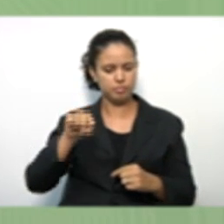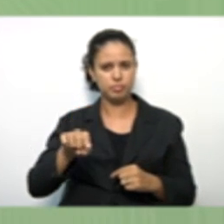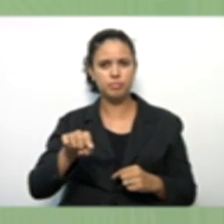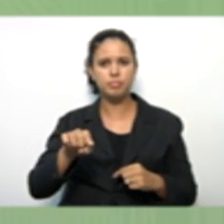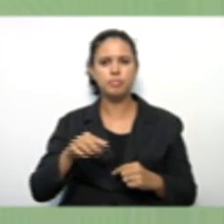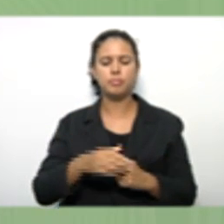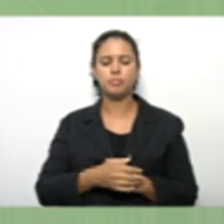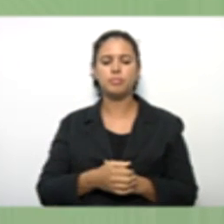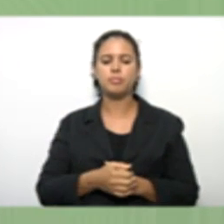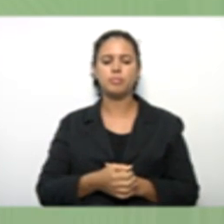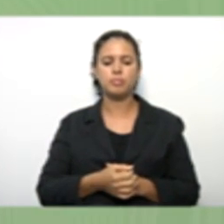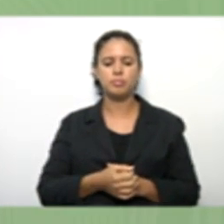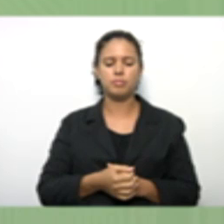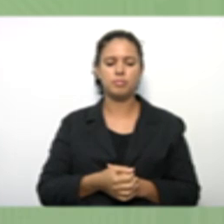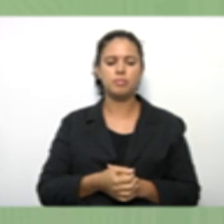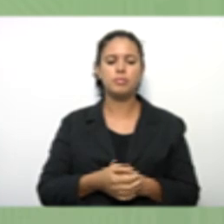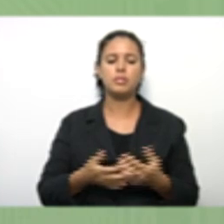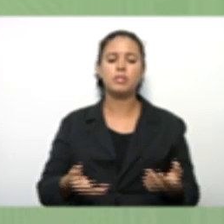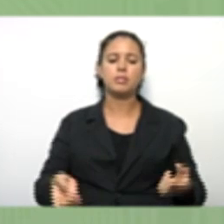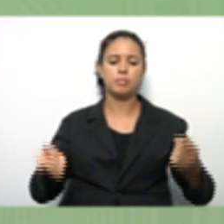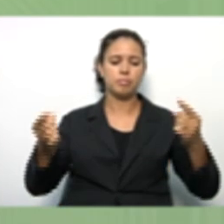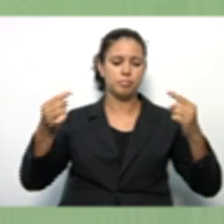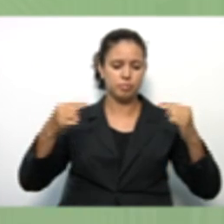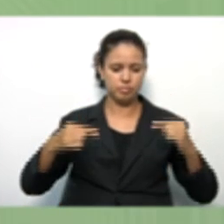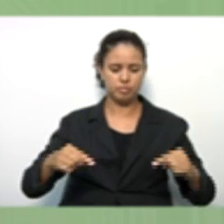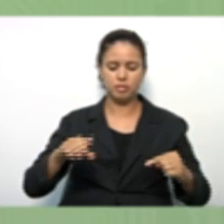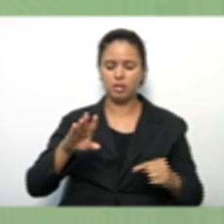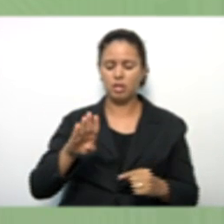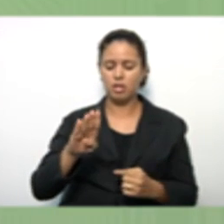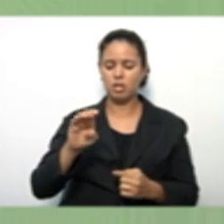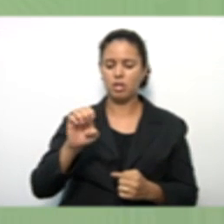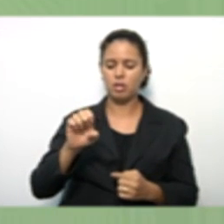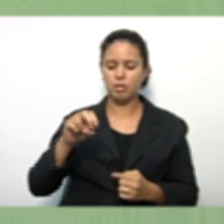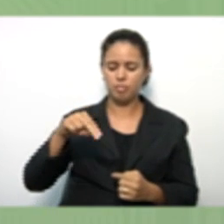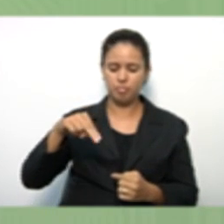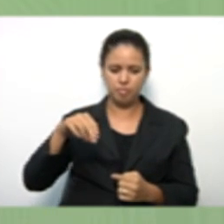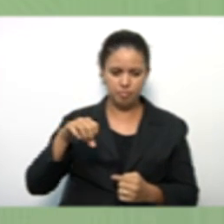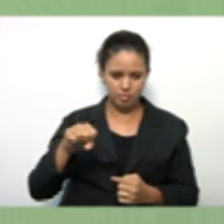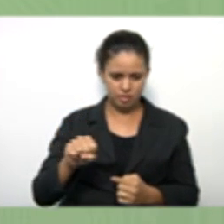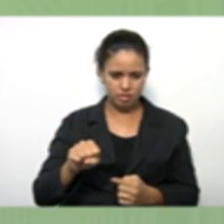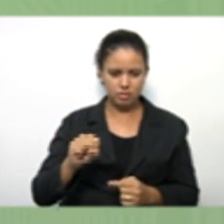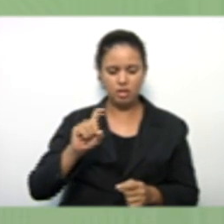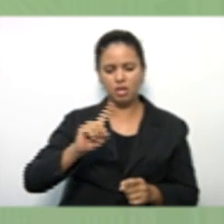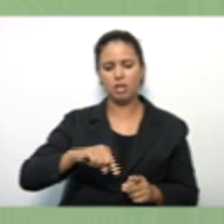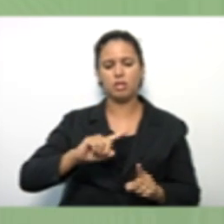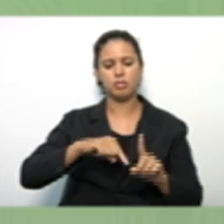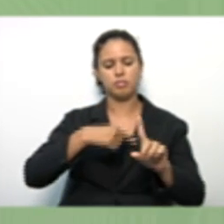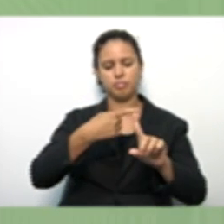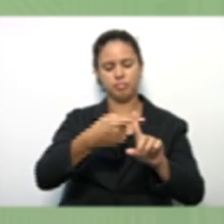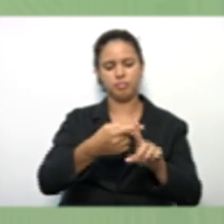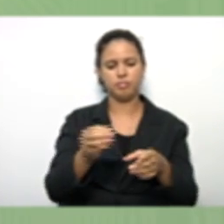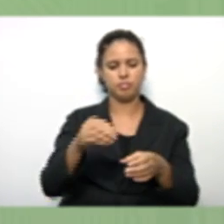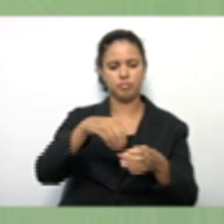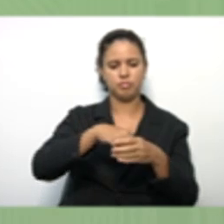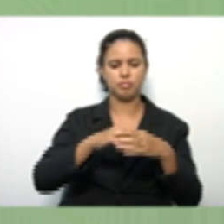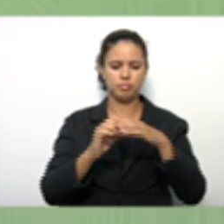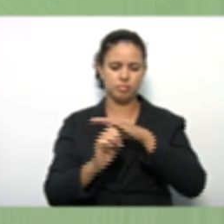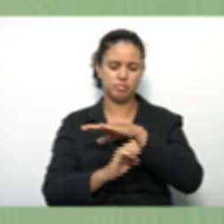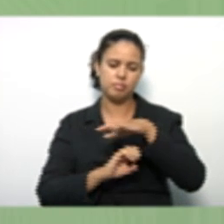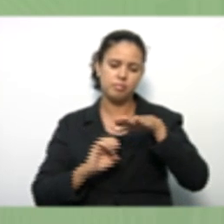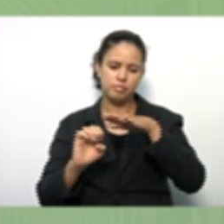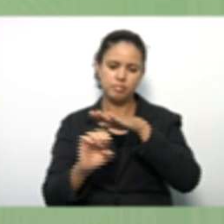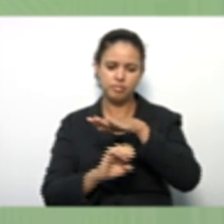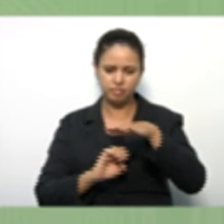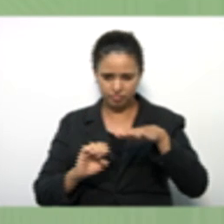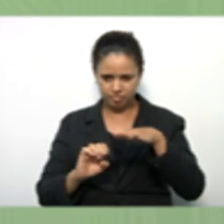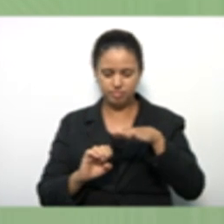mais simples de falar, uma forma educacional, é a parte positiva da empresa. Por isso que a professora Fernanda está colocando